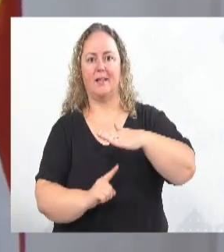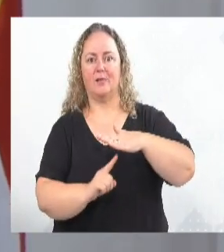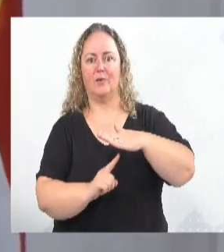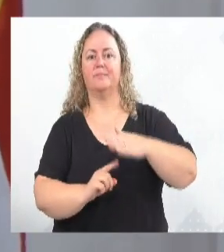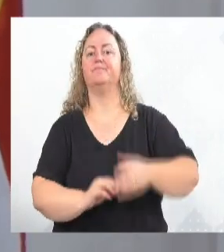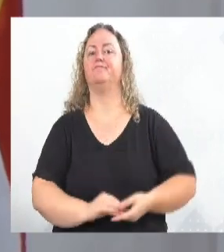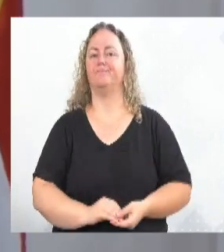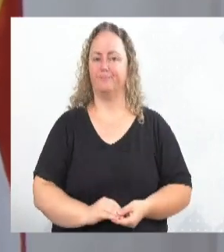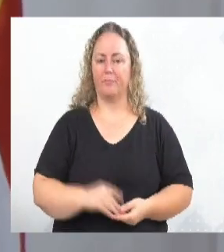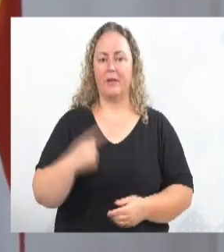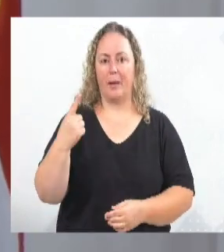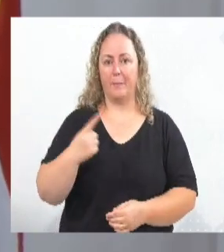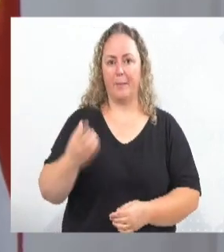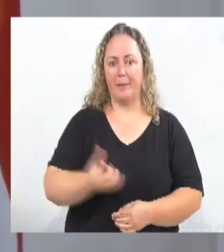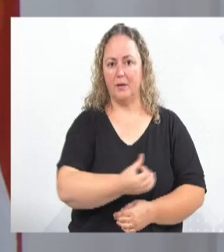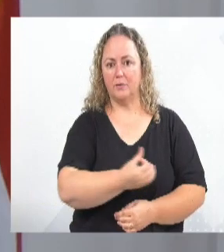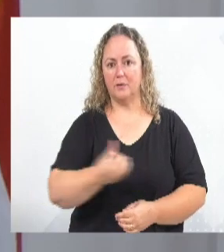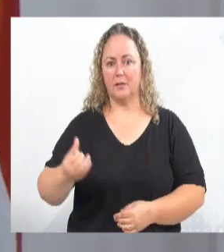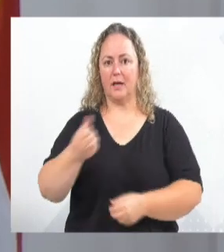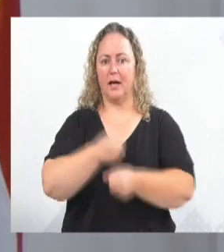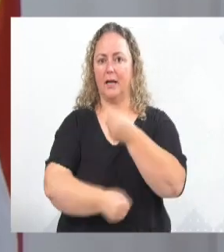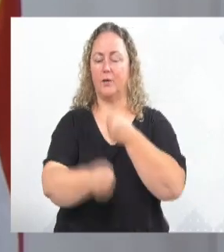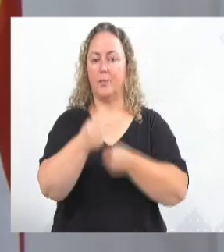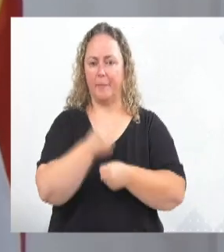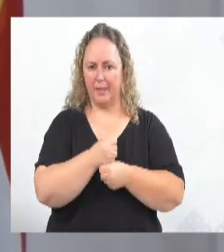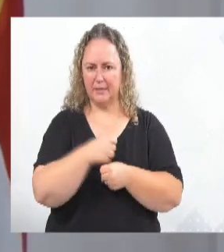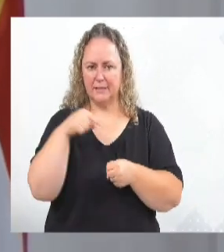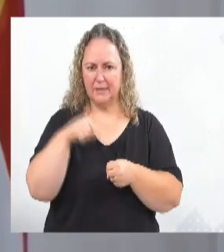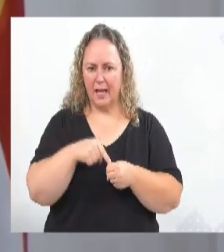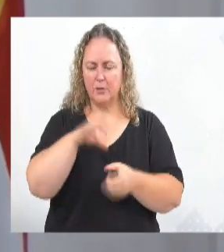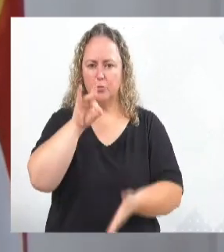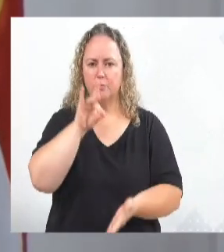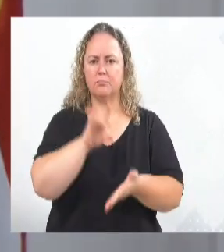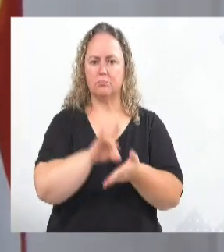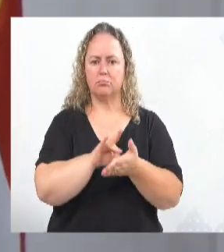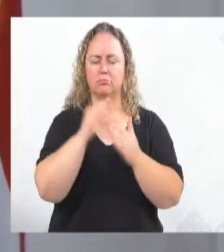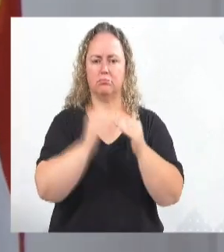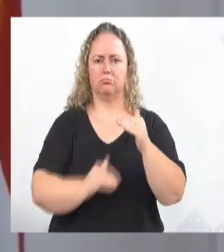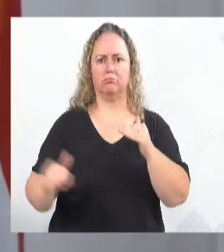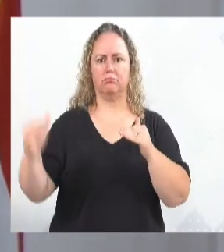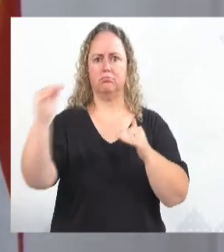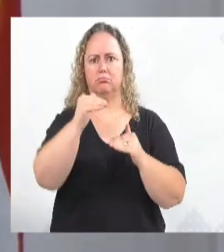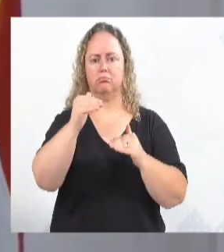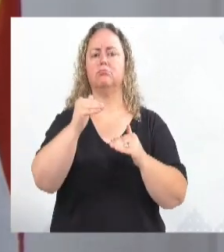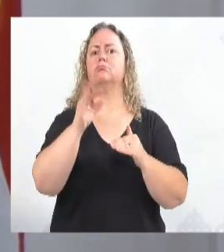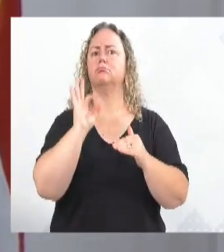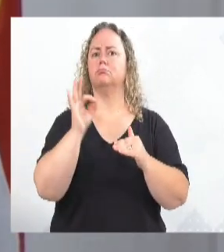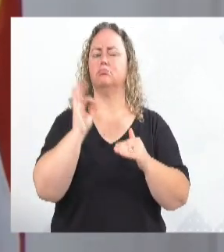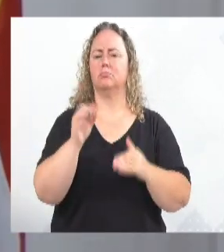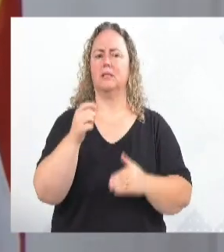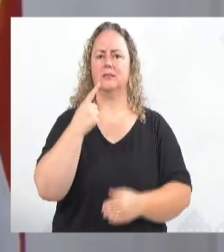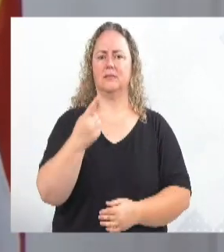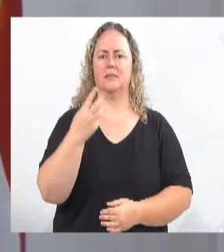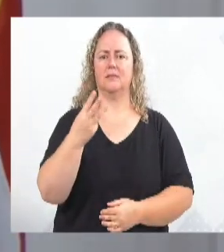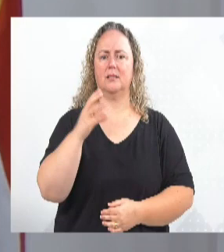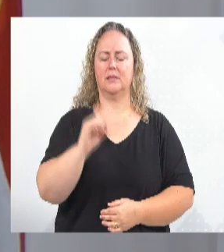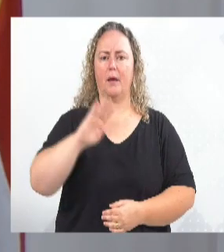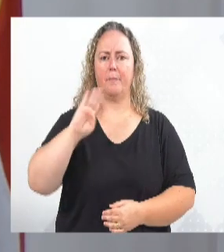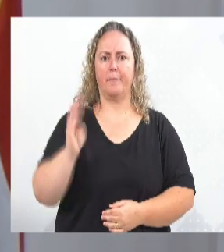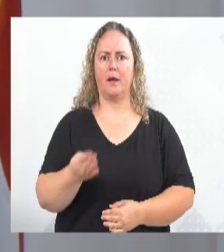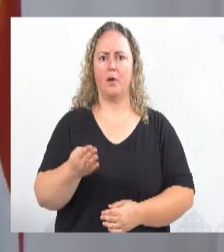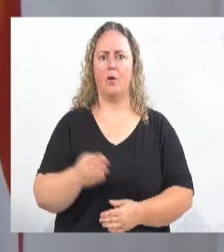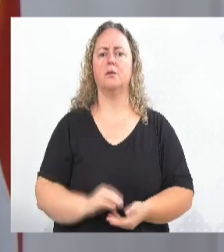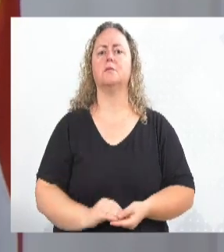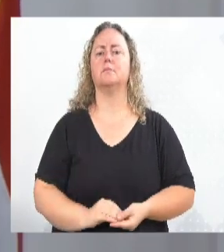Bolsonaro, no primeiro semestre do ano passado, senhores vereadores, registrou um superávit de 130 bilhões de